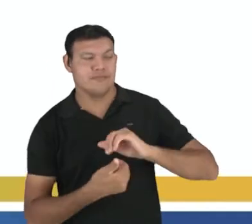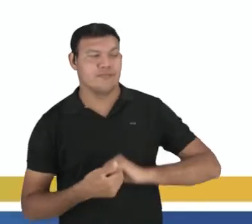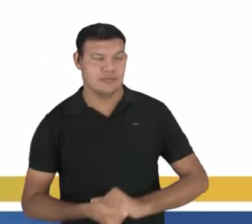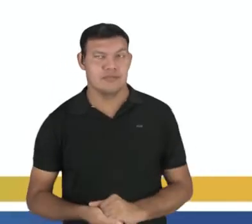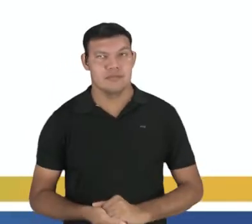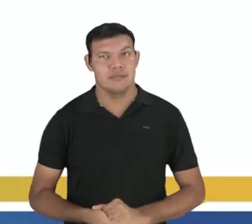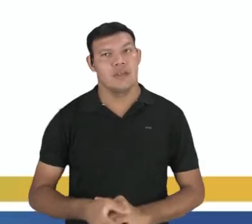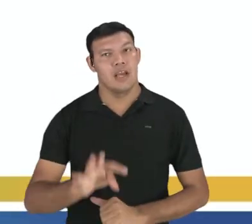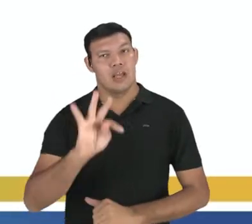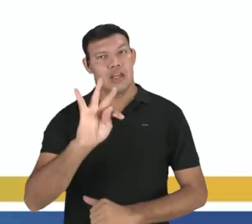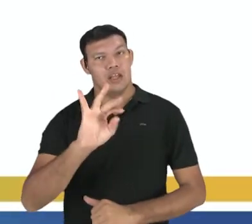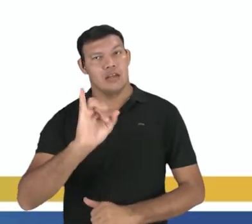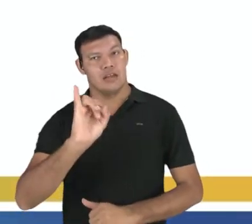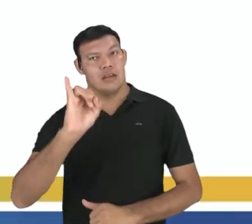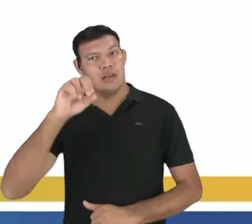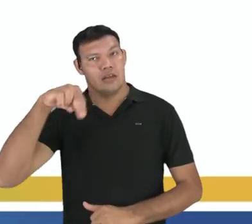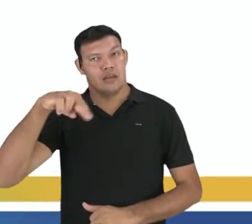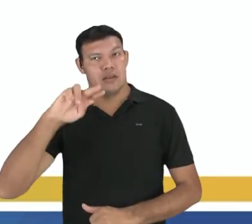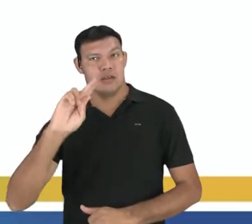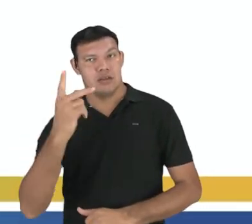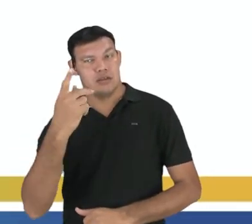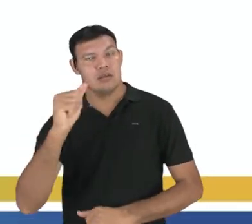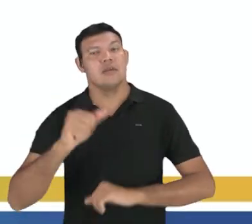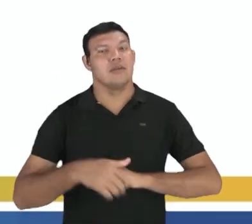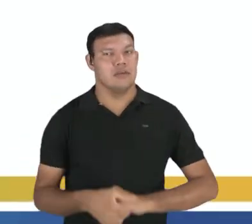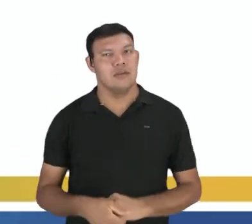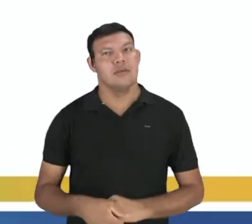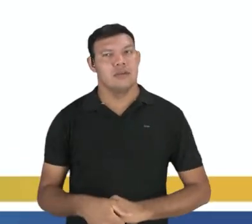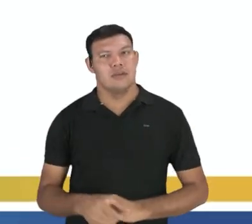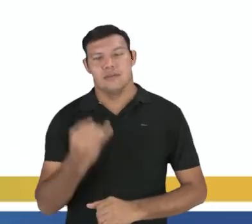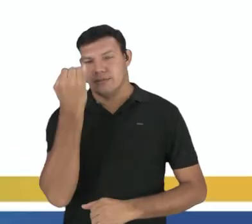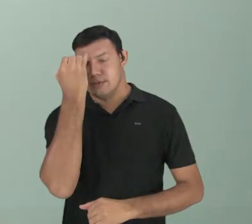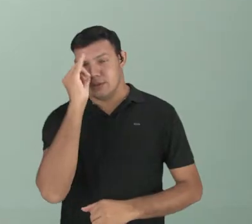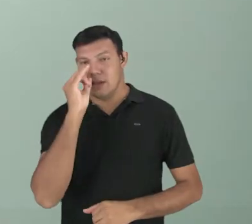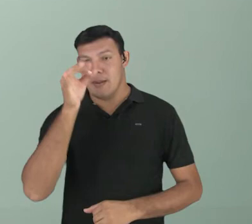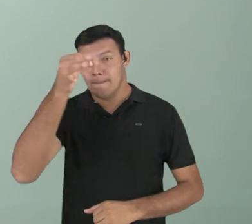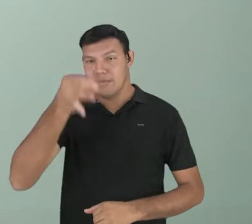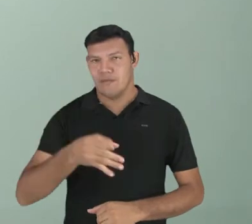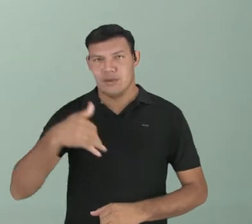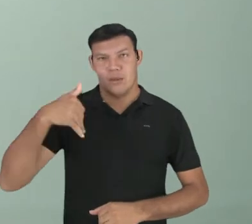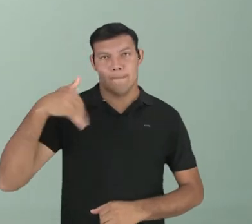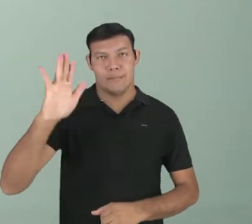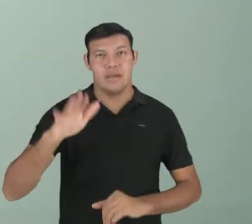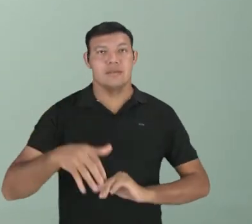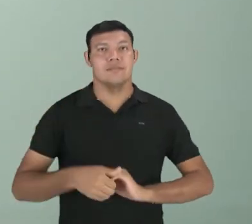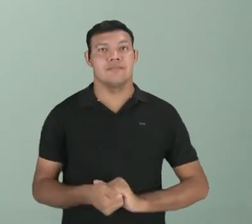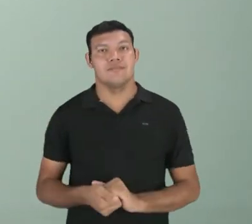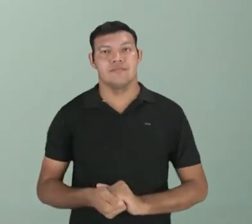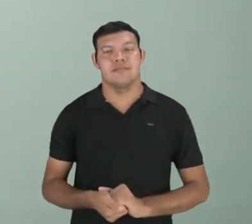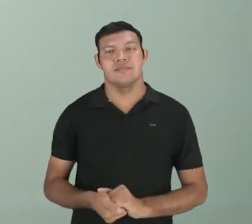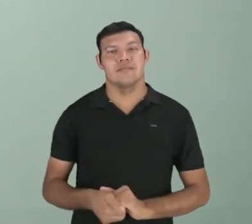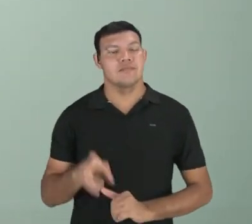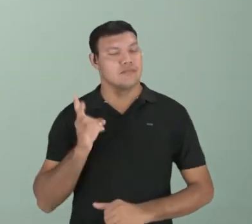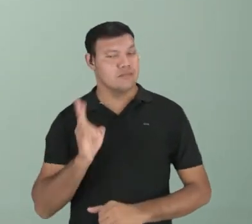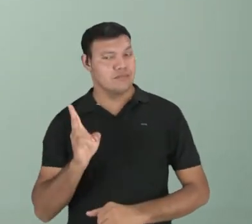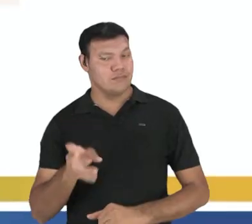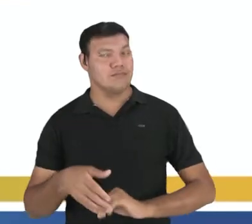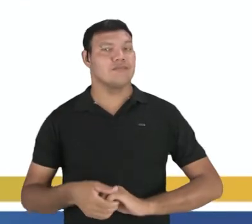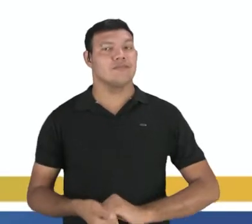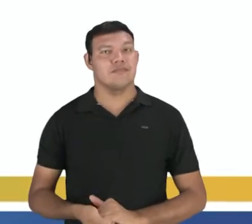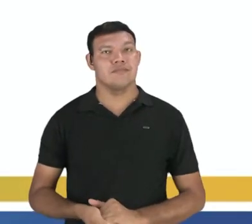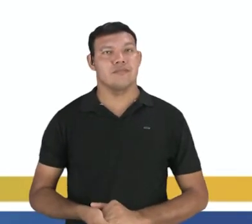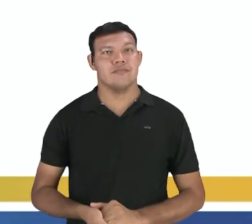tinha matado aí, ele traz a mesma ideia do pretérito mais que perfeito. Vamos lá